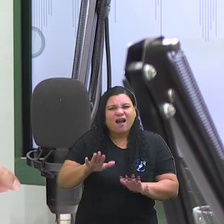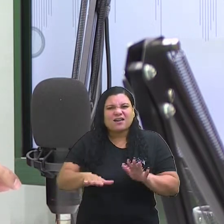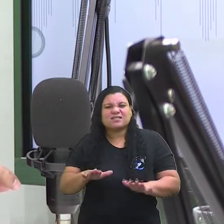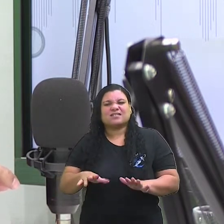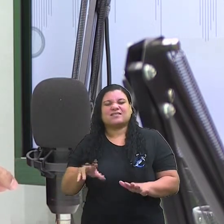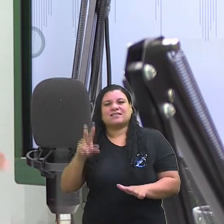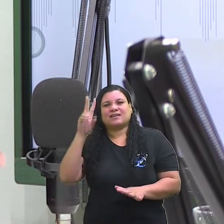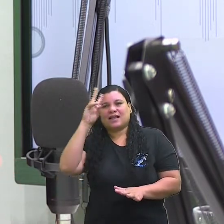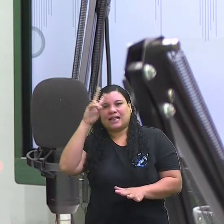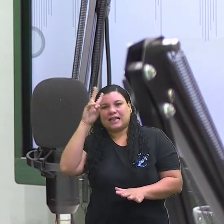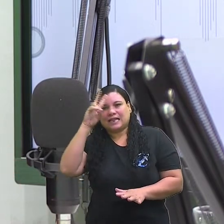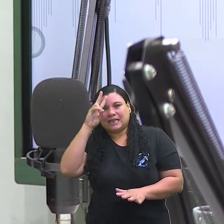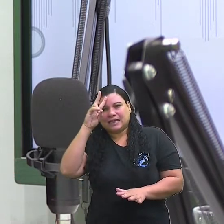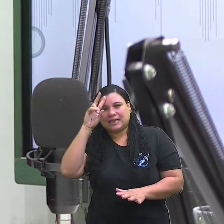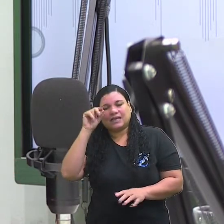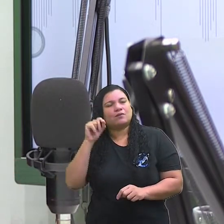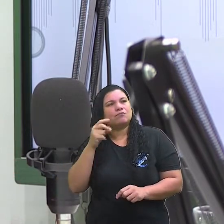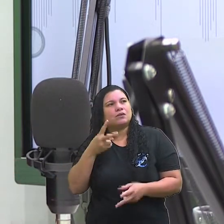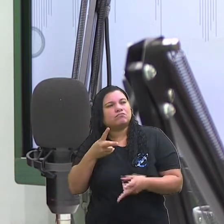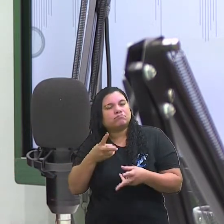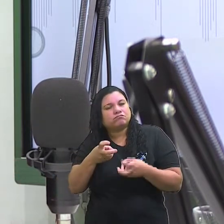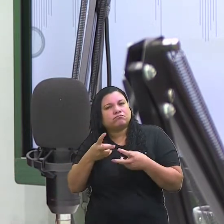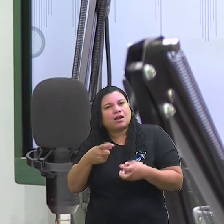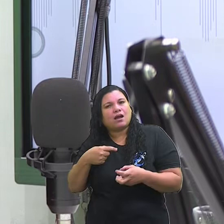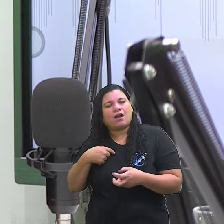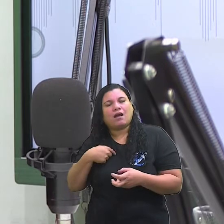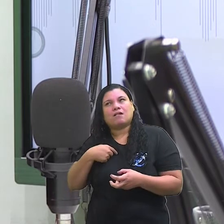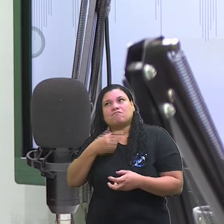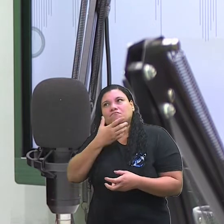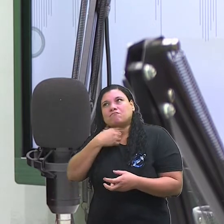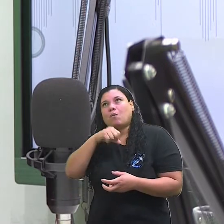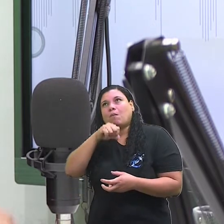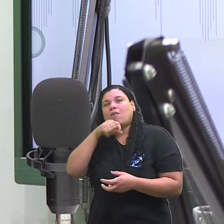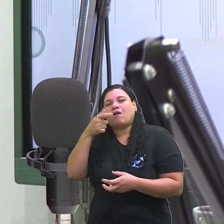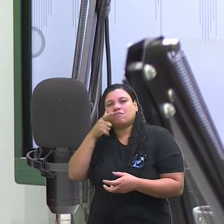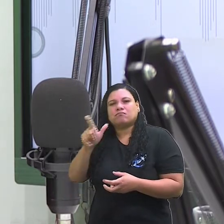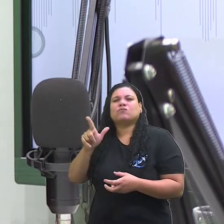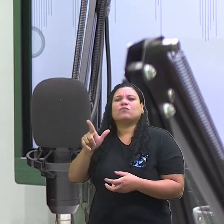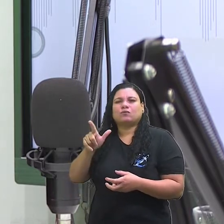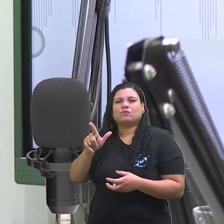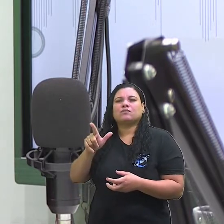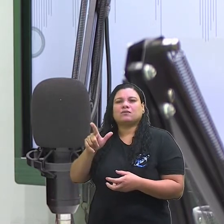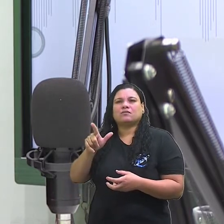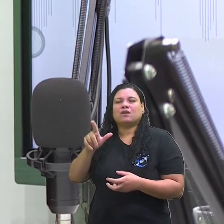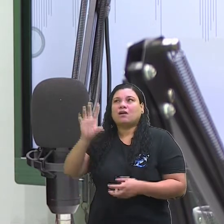decisões e decisões onde ele acertou nelas, portanto,